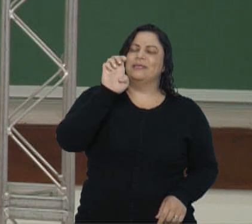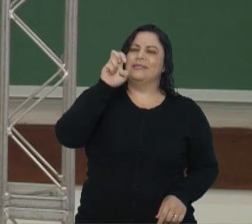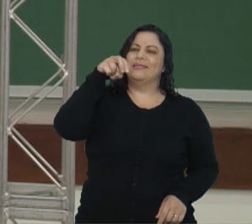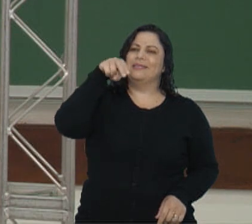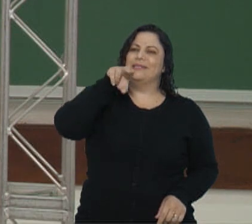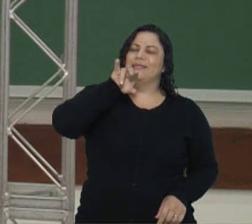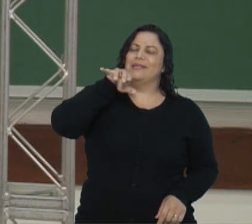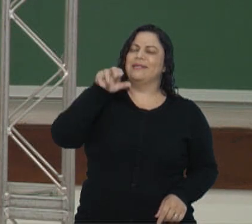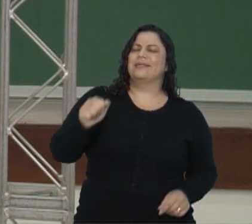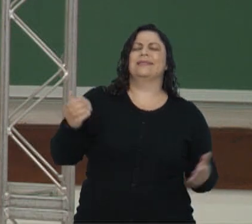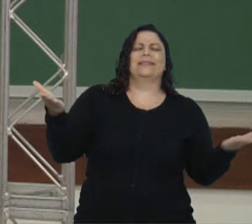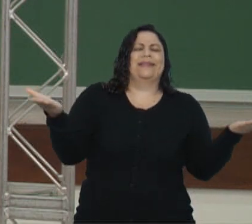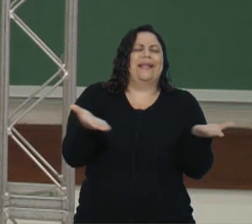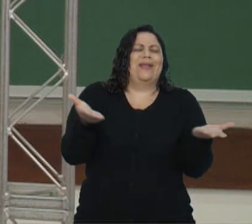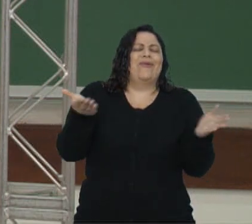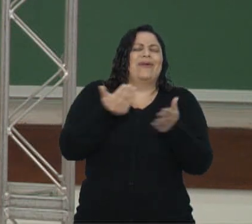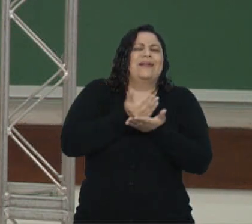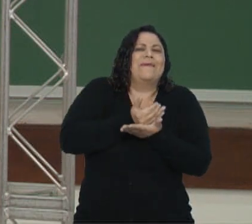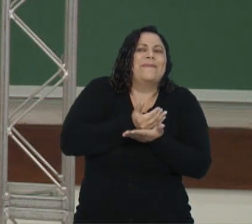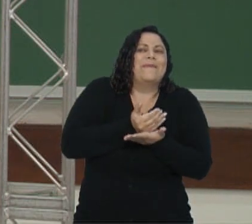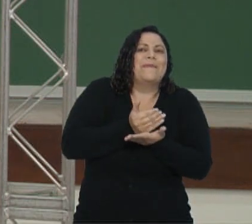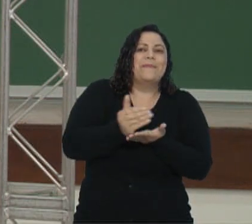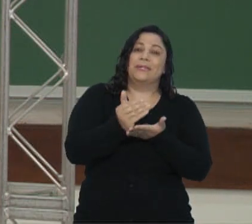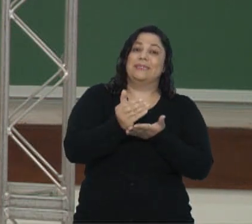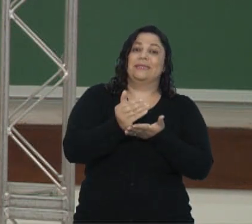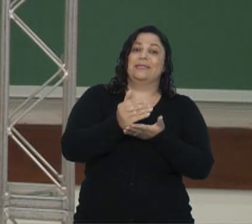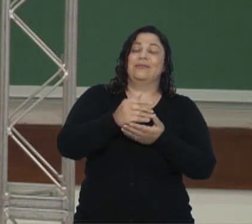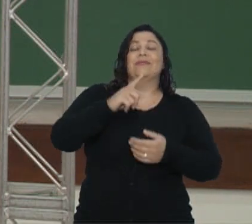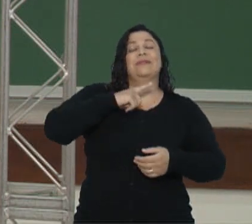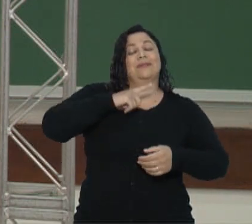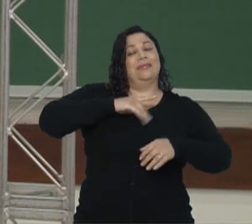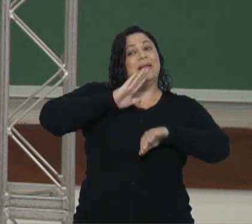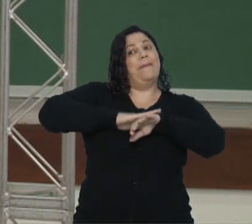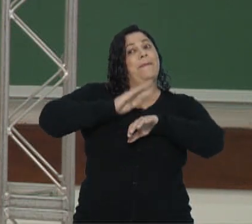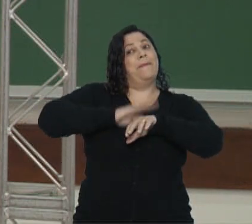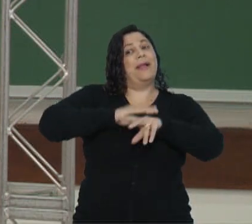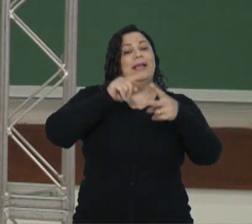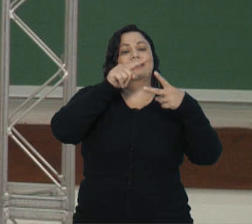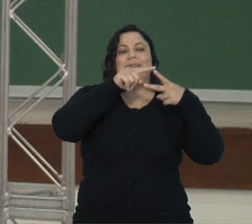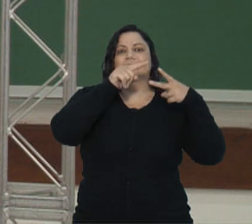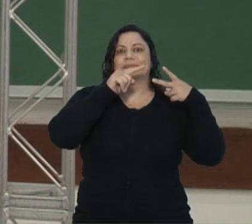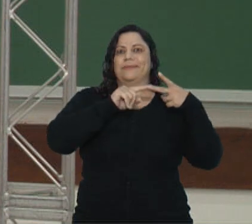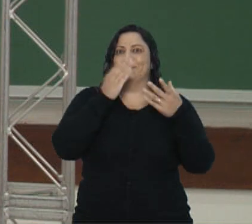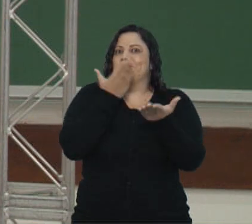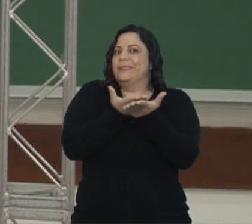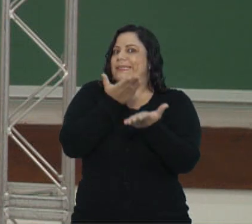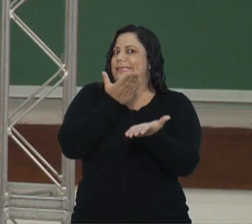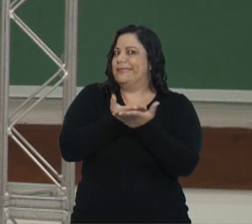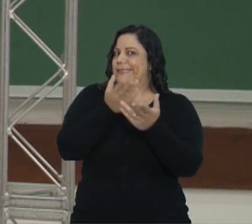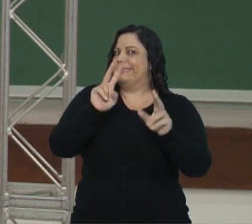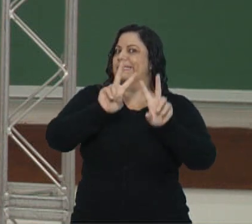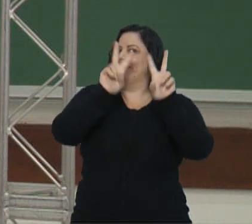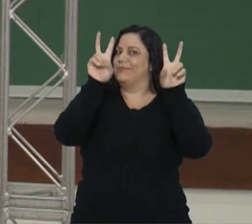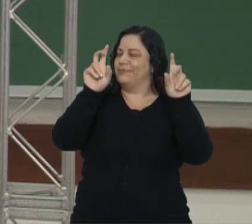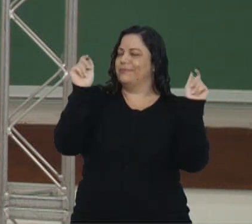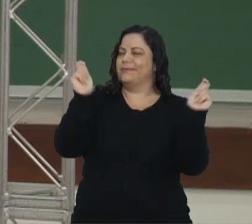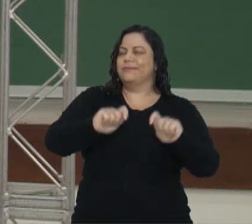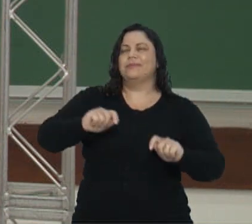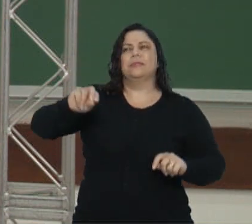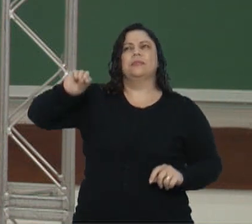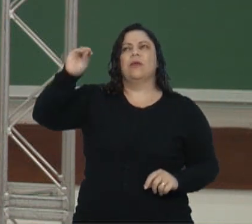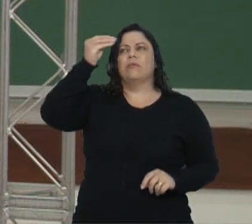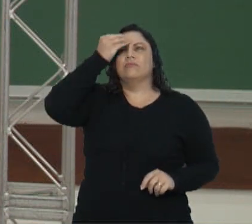aulas sobre regência. Você vai ver que você vai perceber aí que não é tão difícil, que é só você ir memorizando as palavrinhas, que